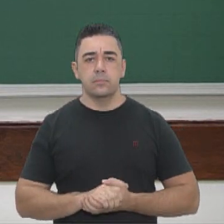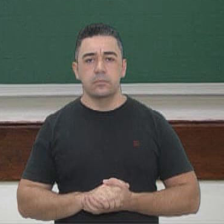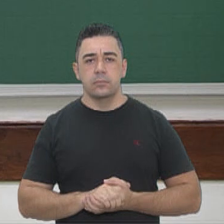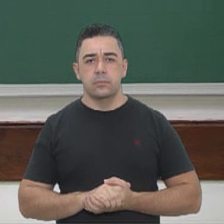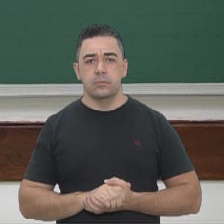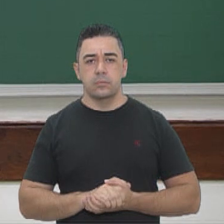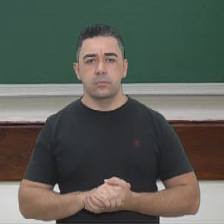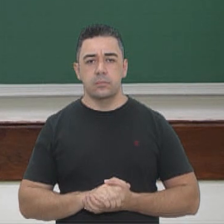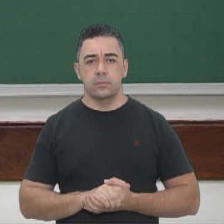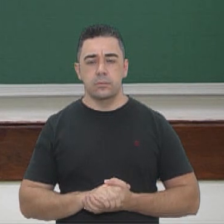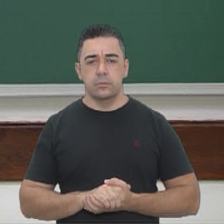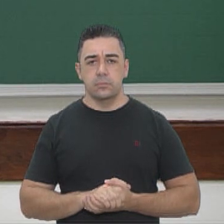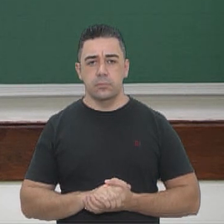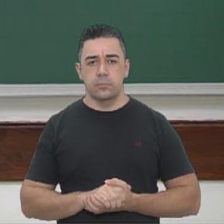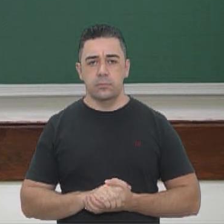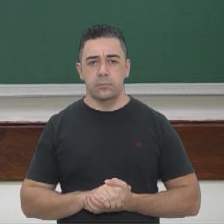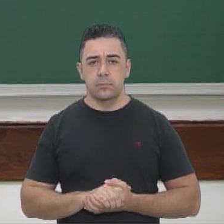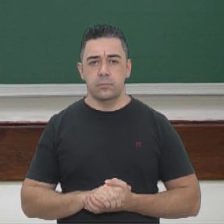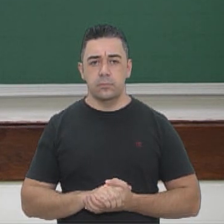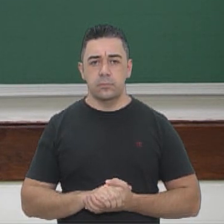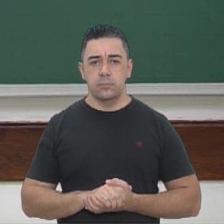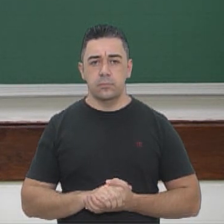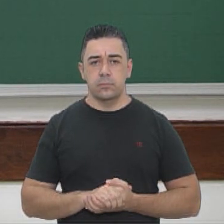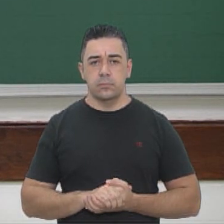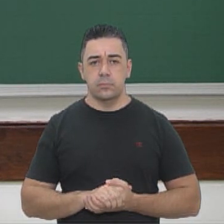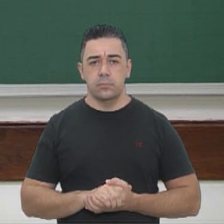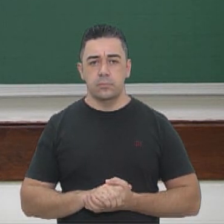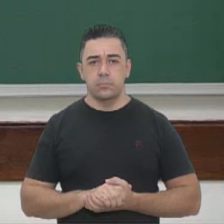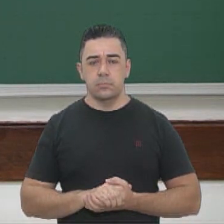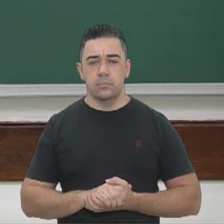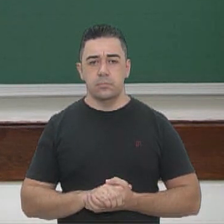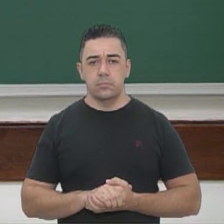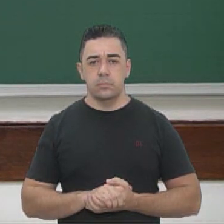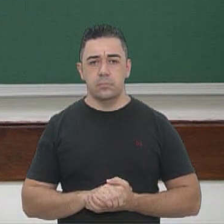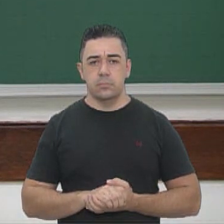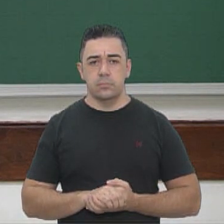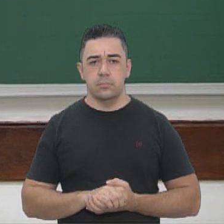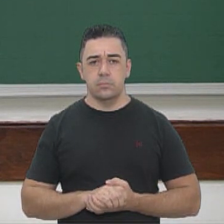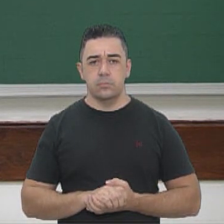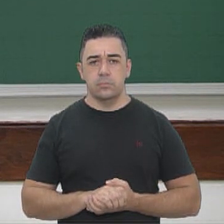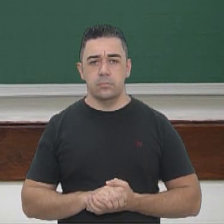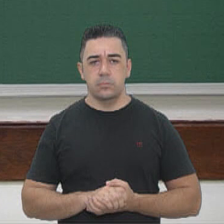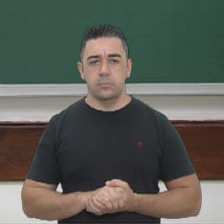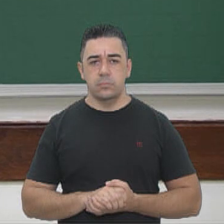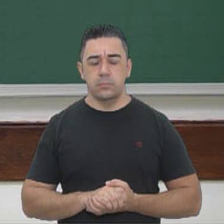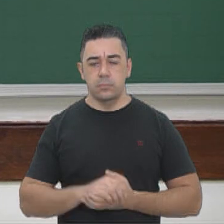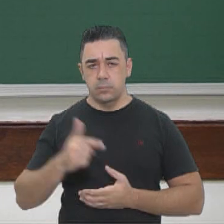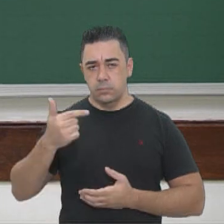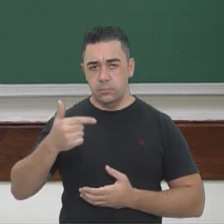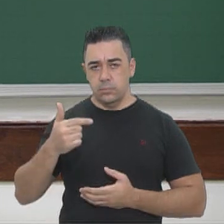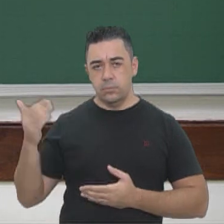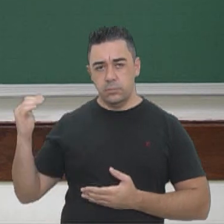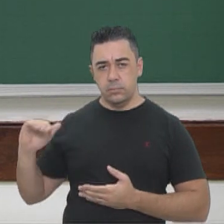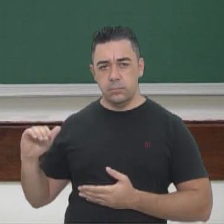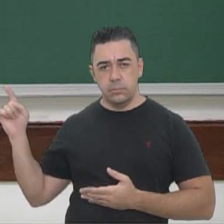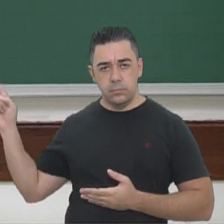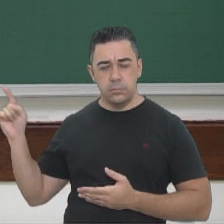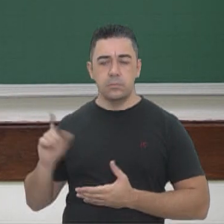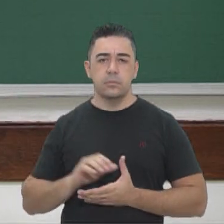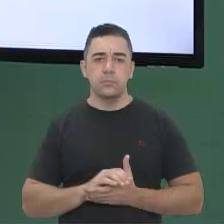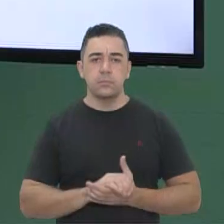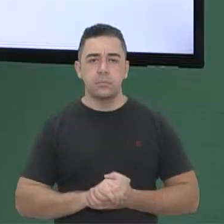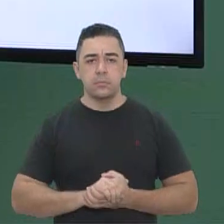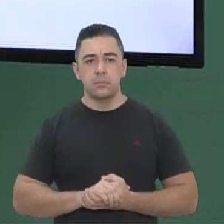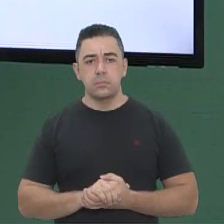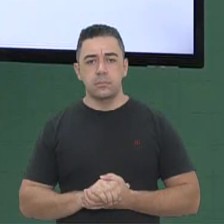da tarifa reduzida, e a tarifa será reduzida solamente se forem